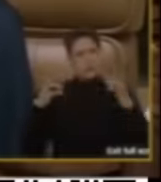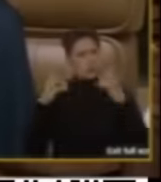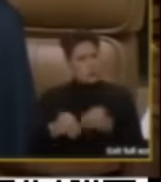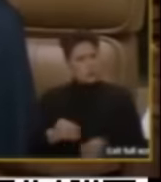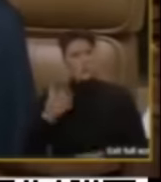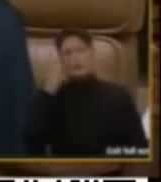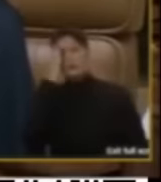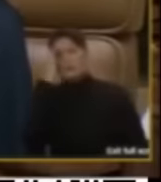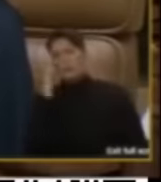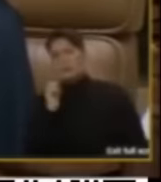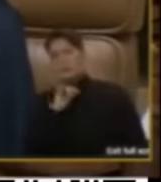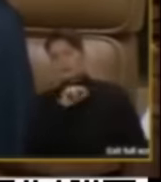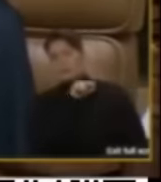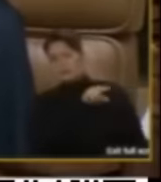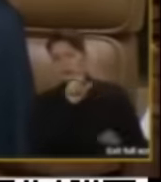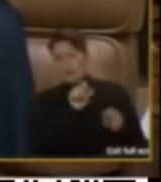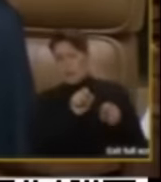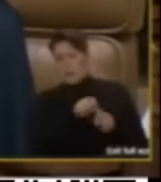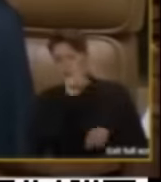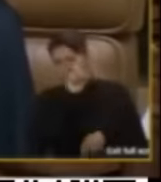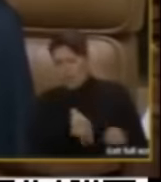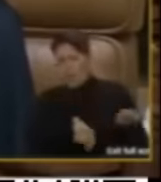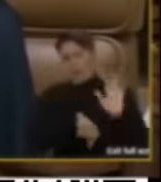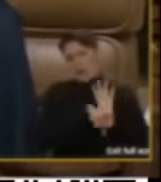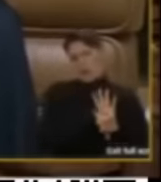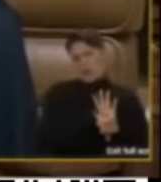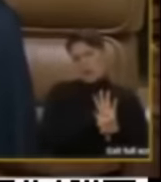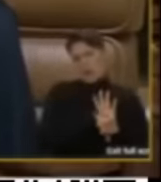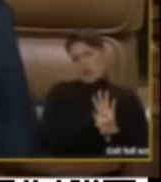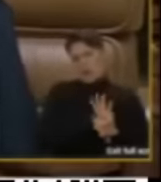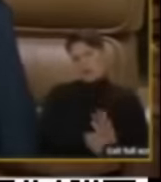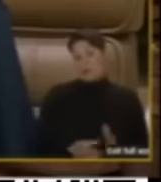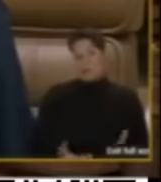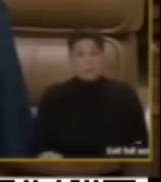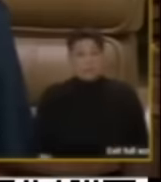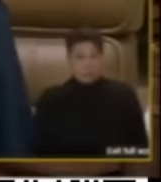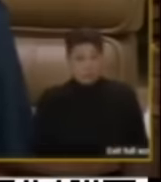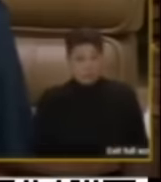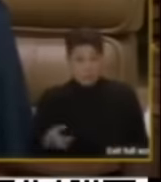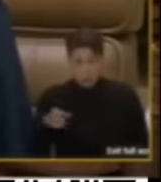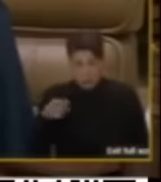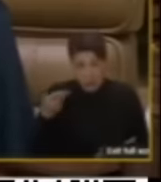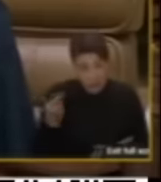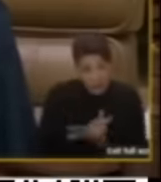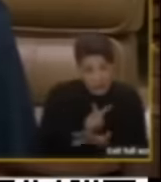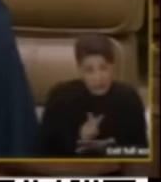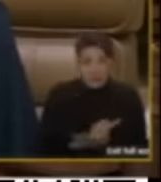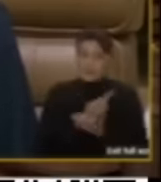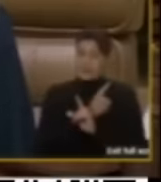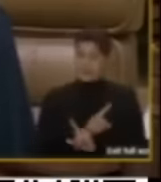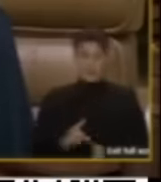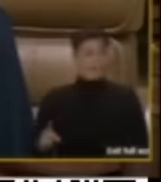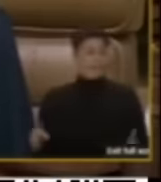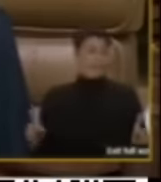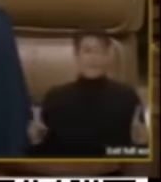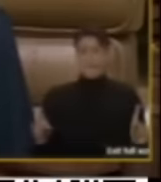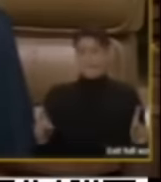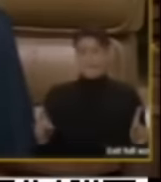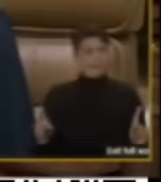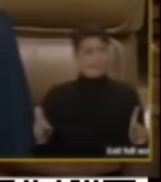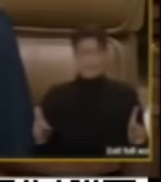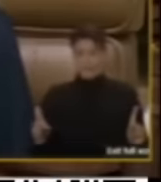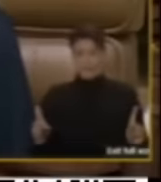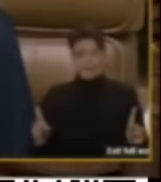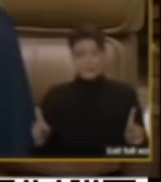que aquelas conversas que foram vazadas para ele, na verdade, são consideradas conversas normais dentro